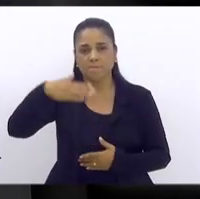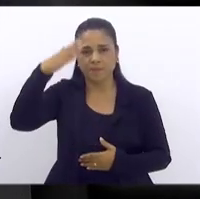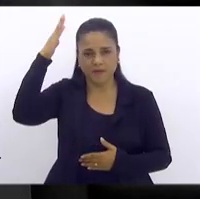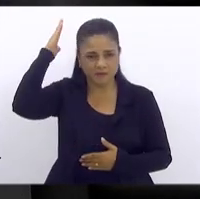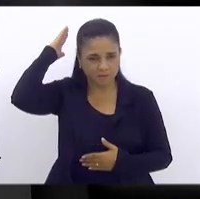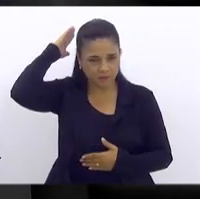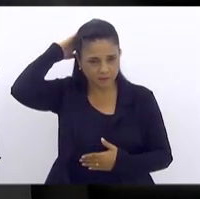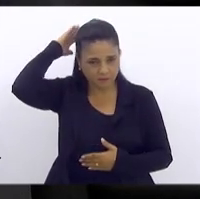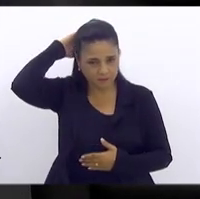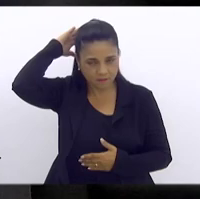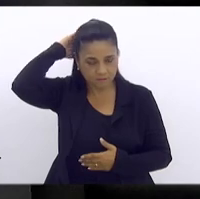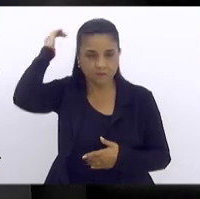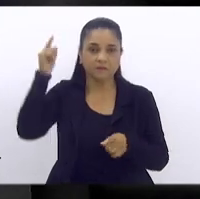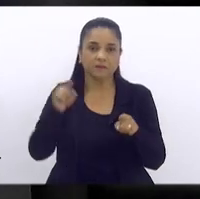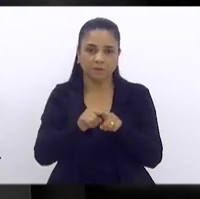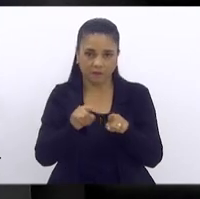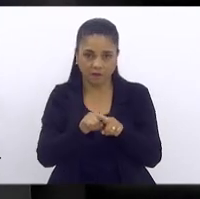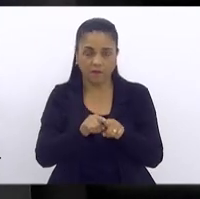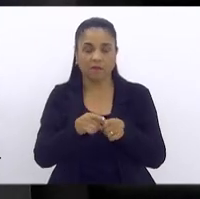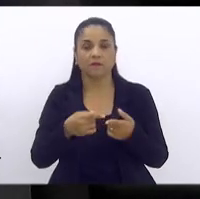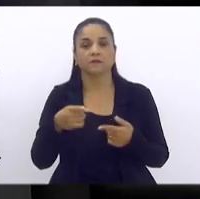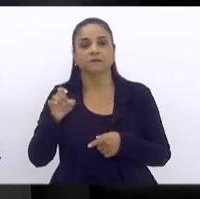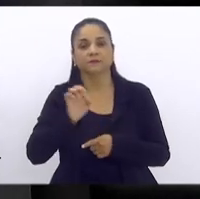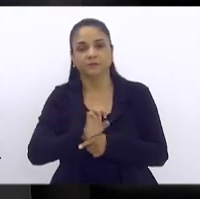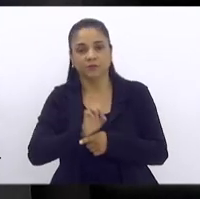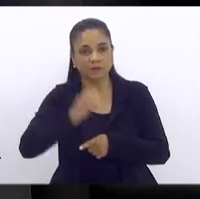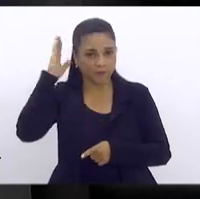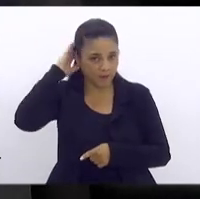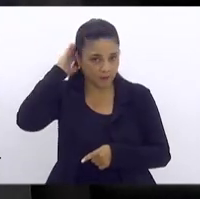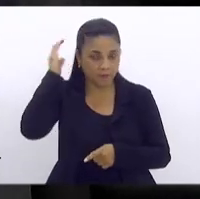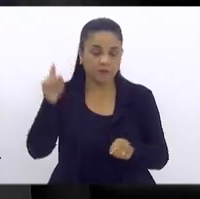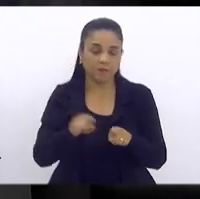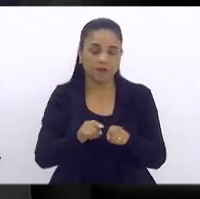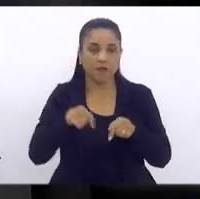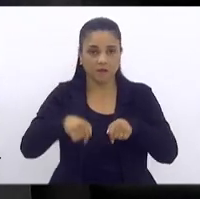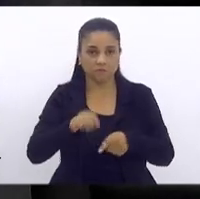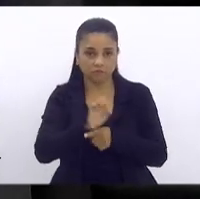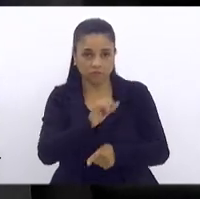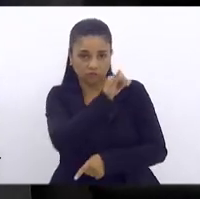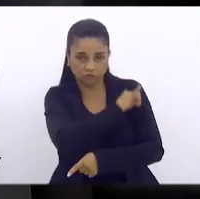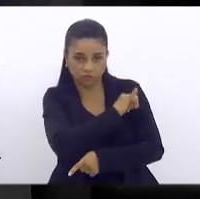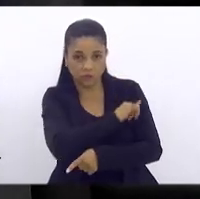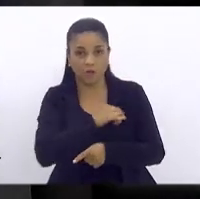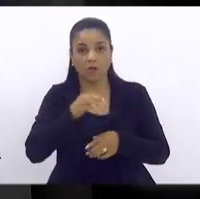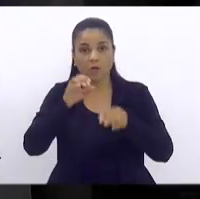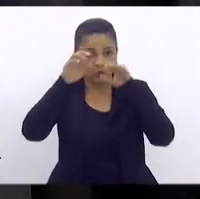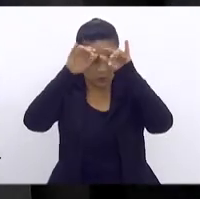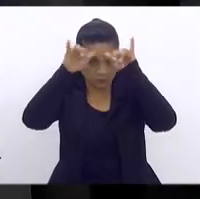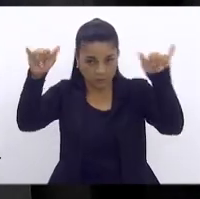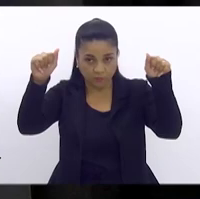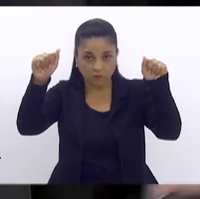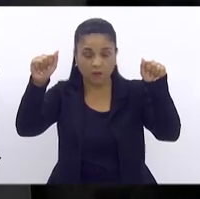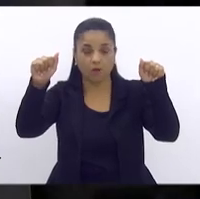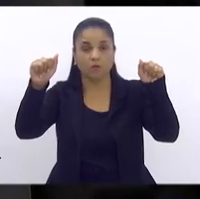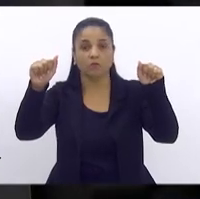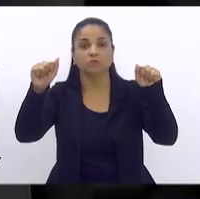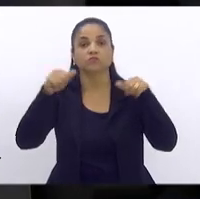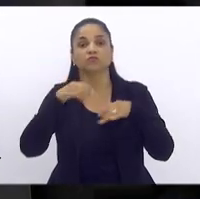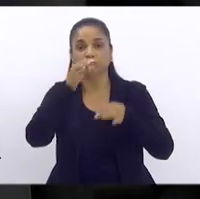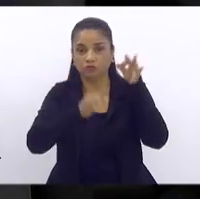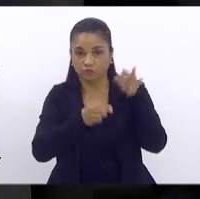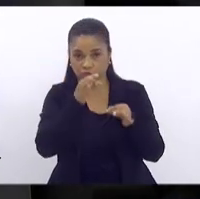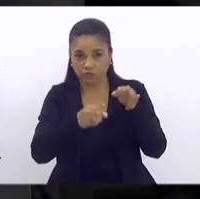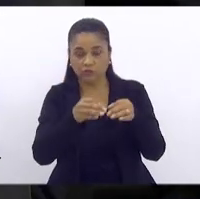estado do Rio, quem administra ele é o Tribunal de Justiça. Isso a gente fez uma sessão gratuita, né, não onerosa, para o Tribunal